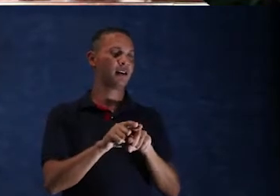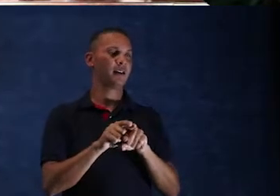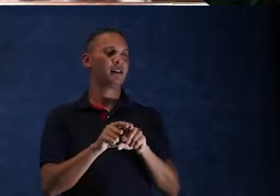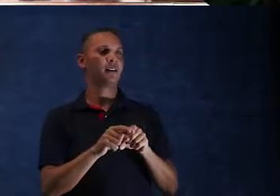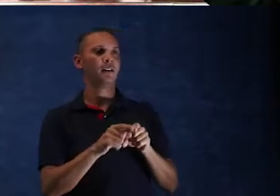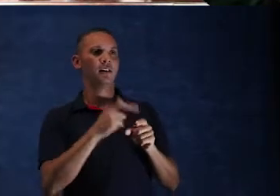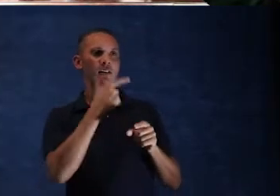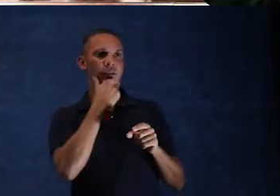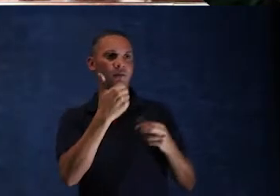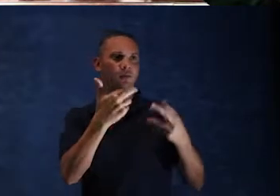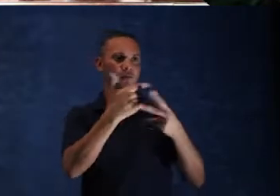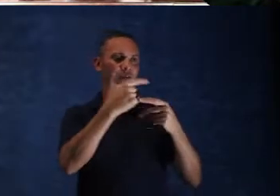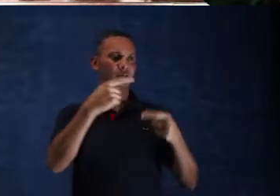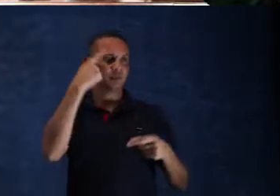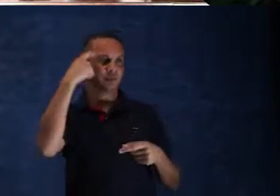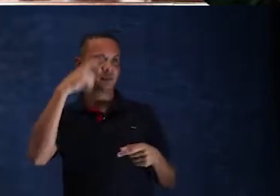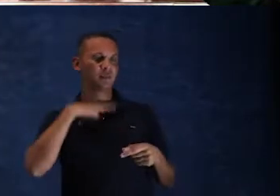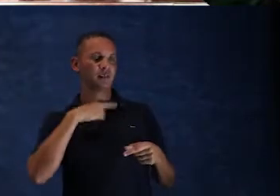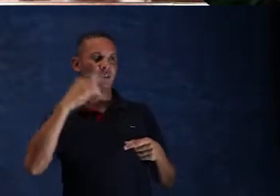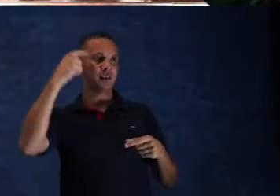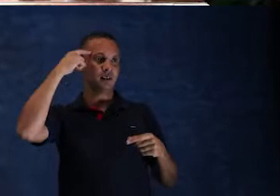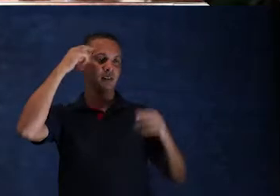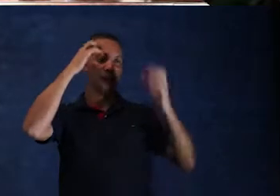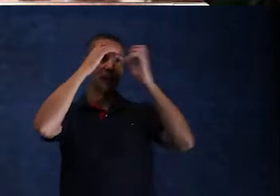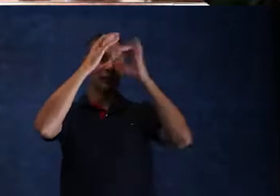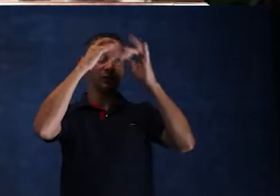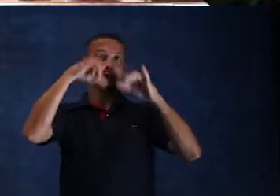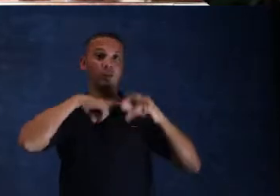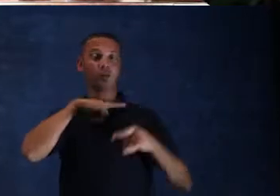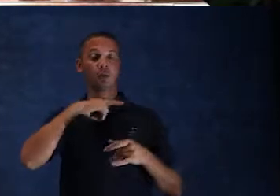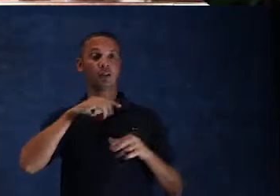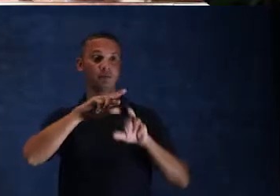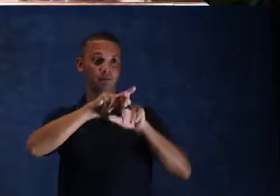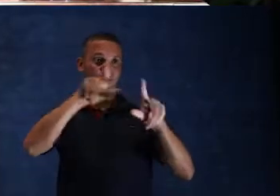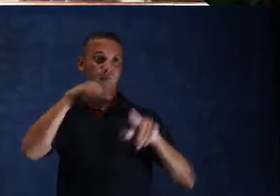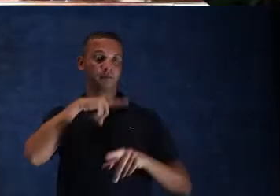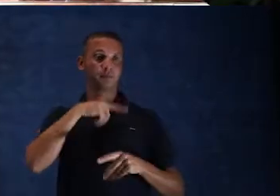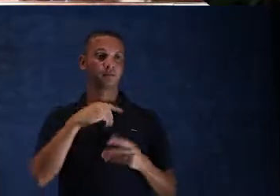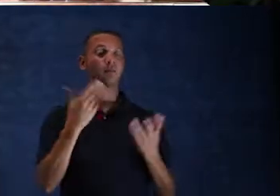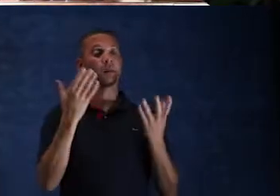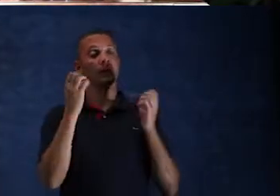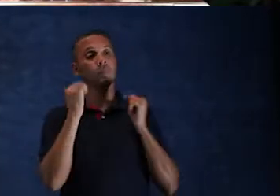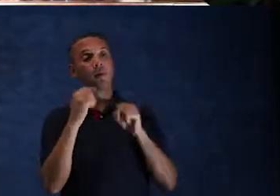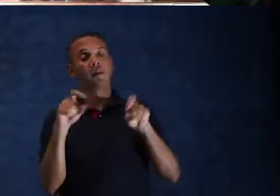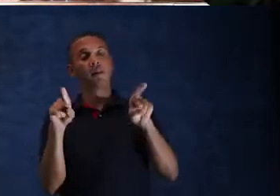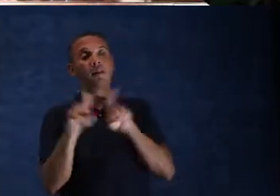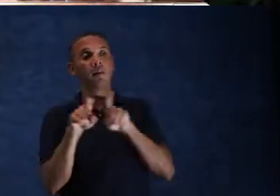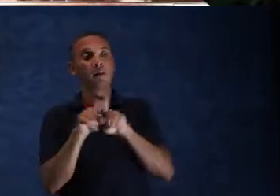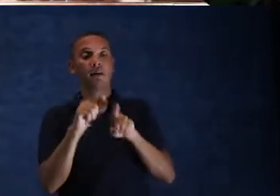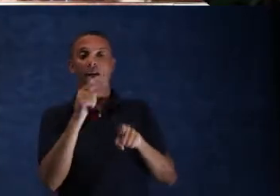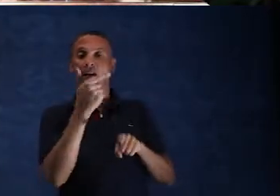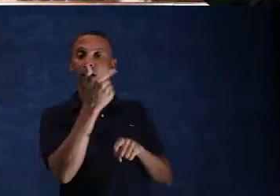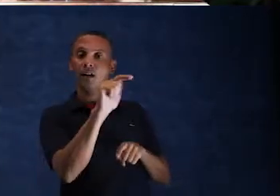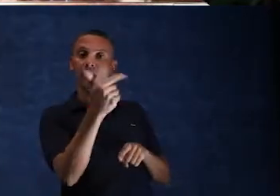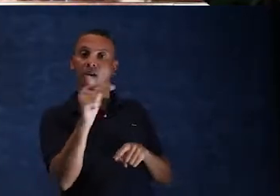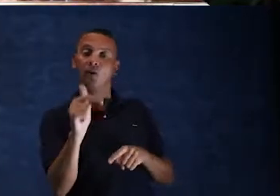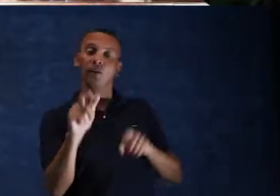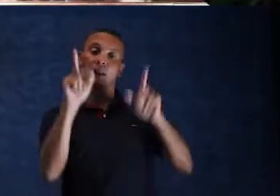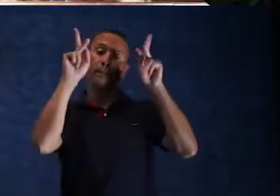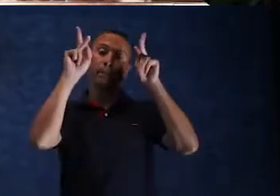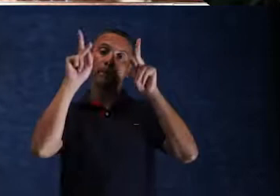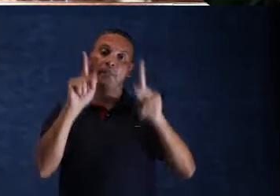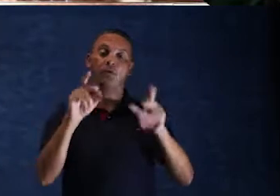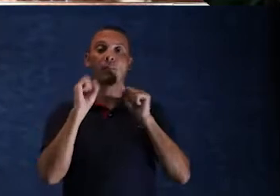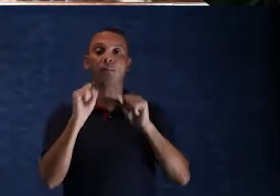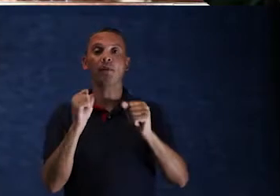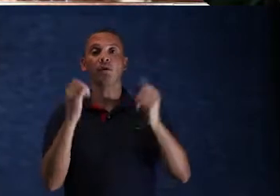esse puro raciocinador, né? Então que chega às beiras de não ser alguém que possa